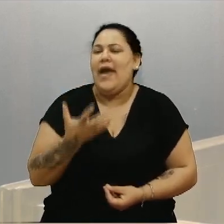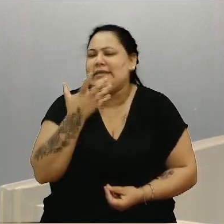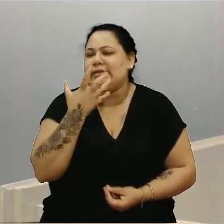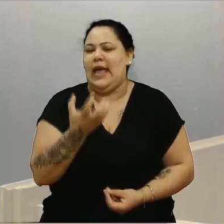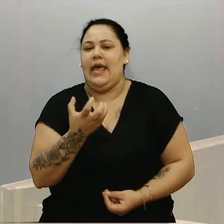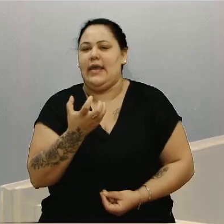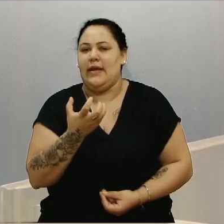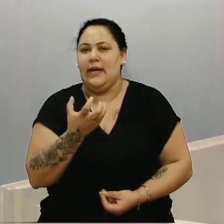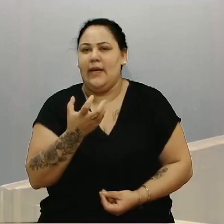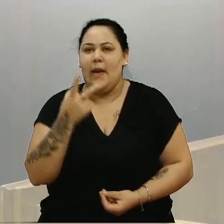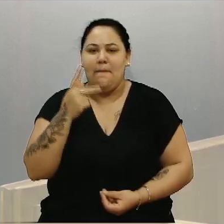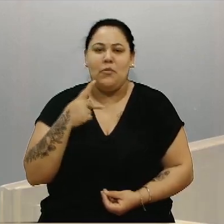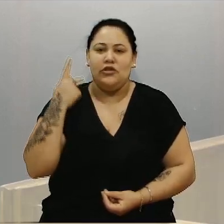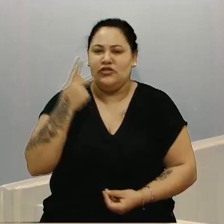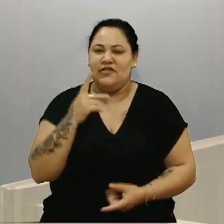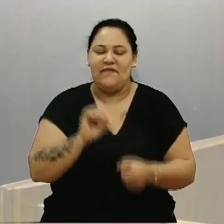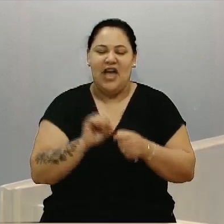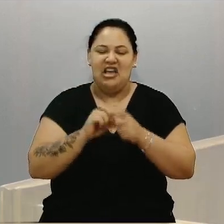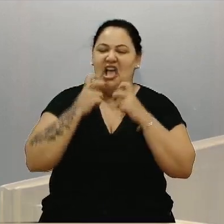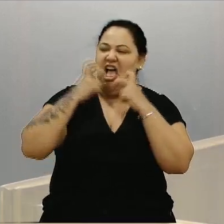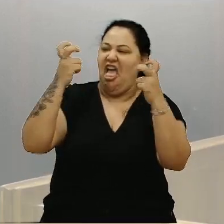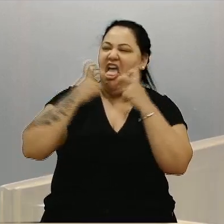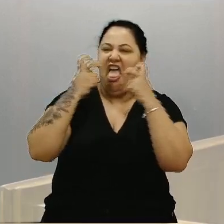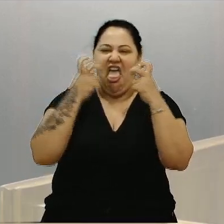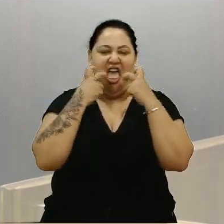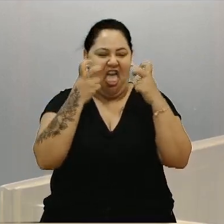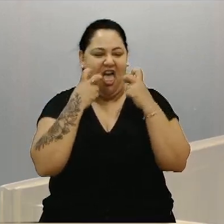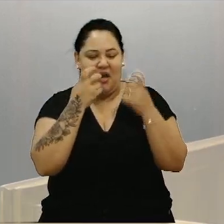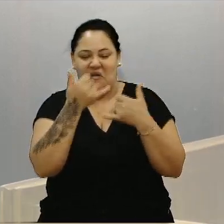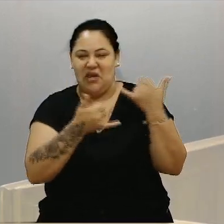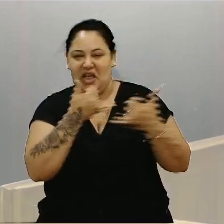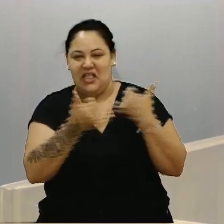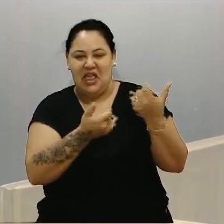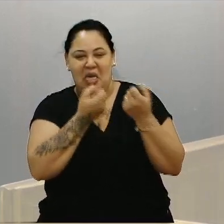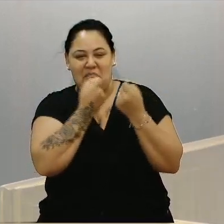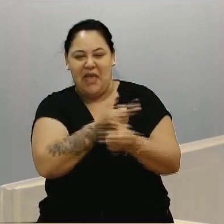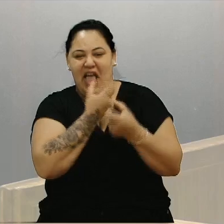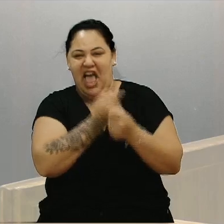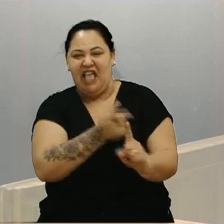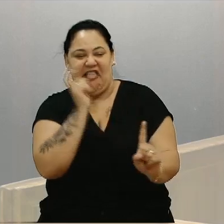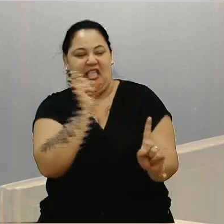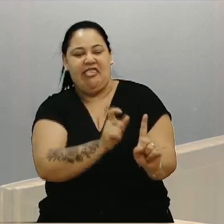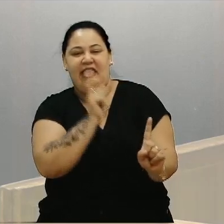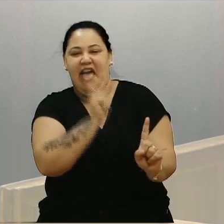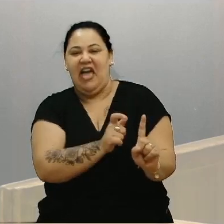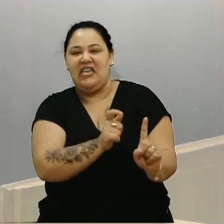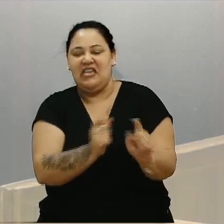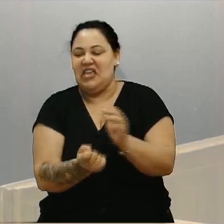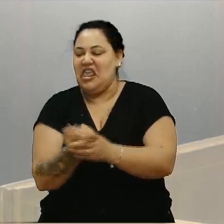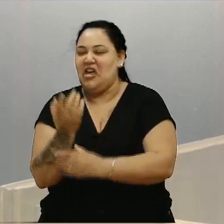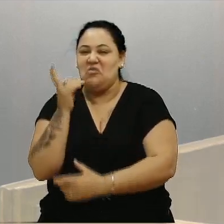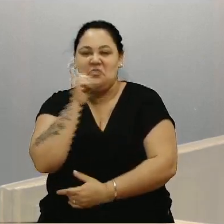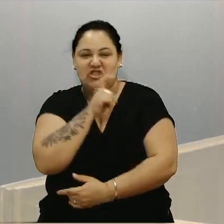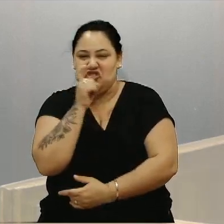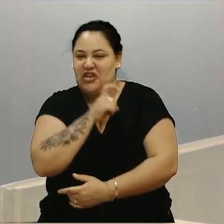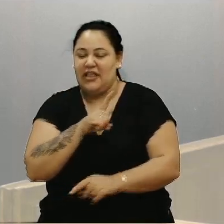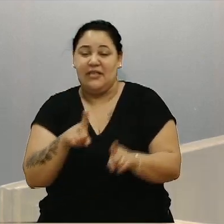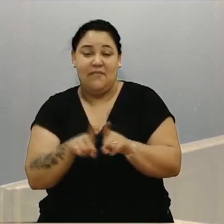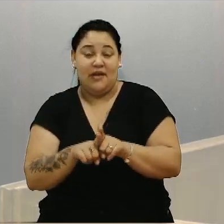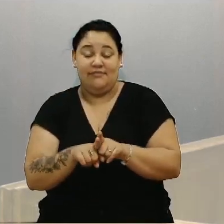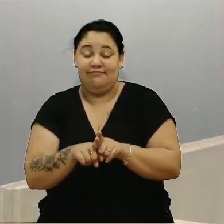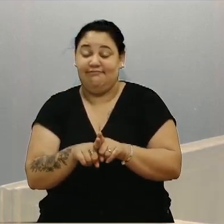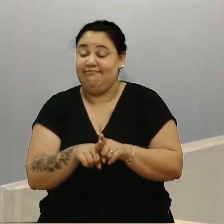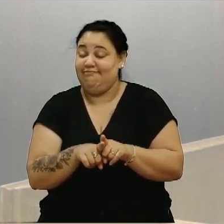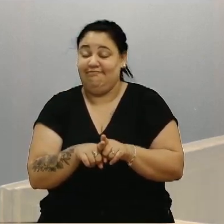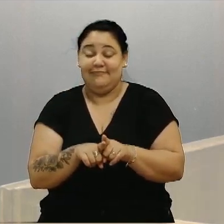a política se faz com tendel, se faz com brincadeira, se faz com ataque, se faz com mentira. E Caxias